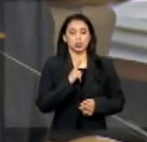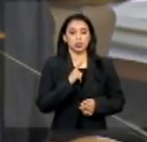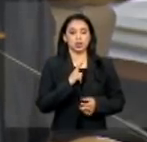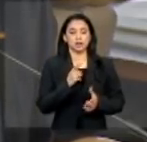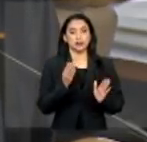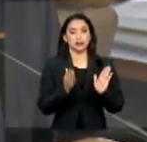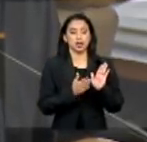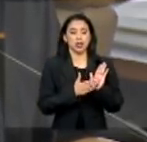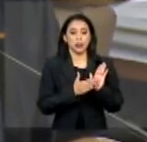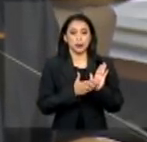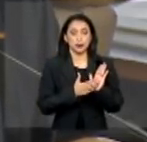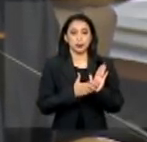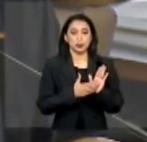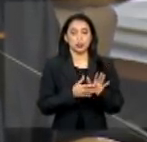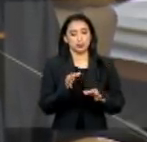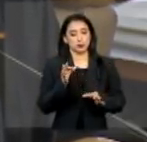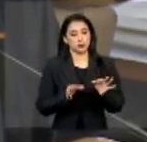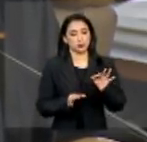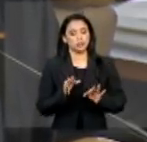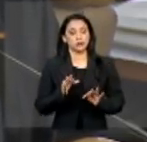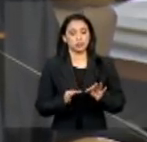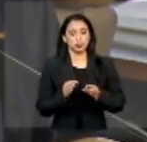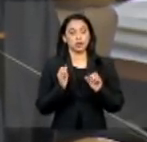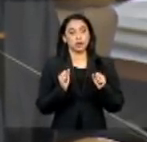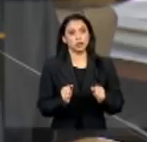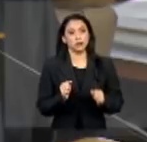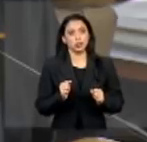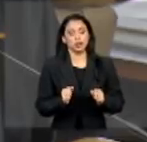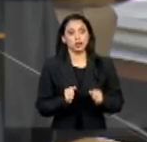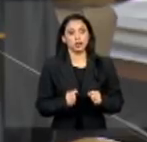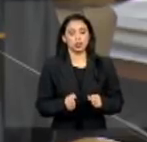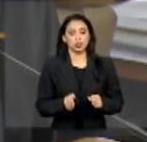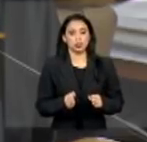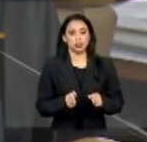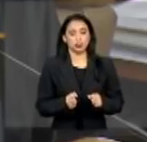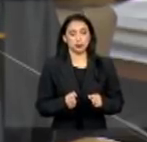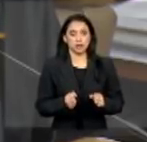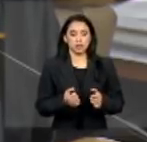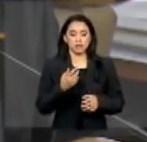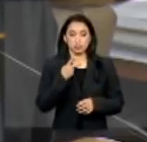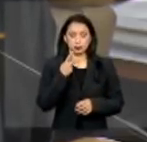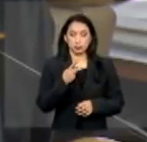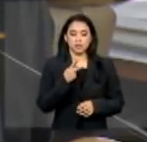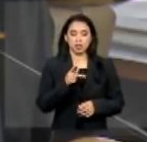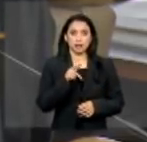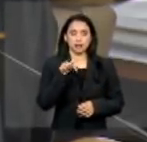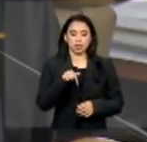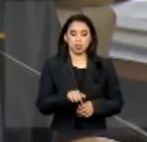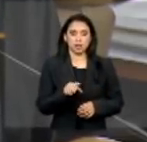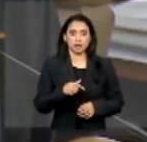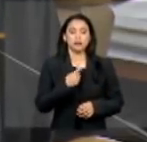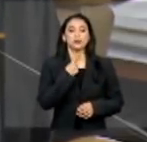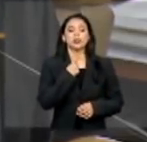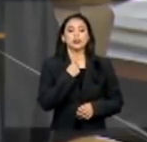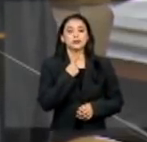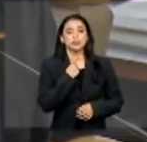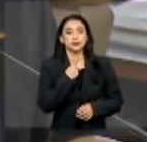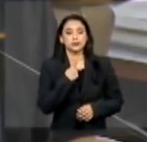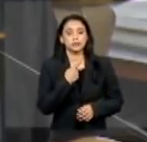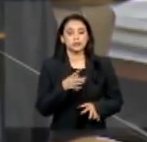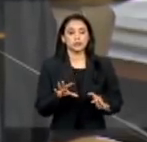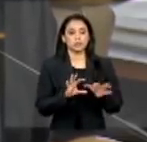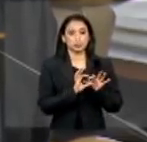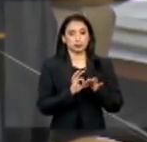esse colegiado possa sobre elas se pronunciar e é pela vontade unânime